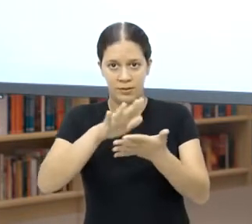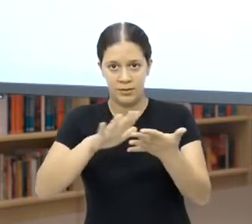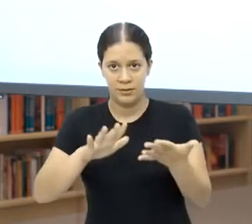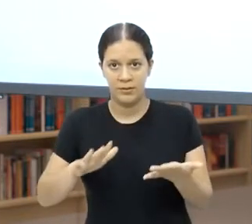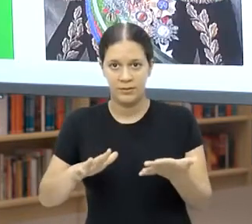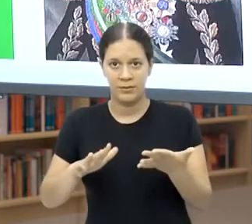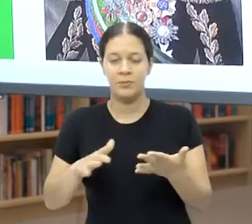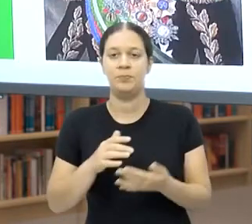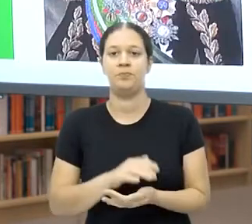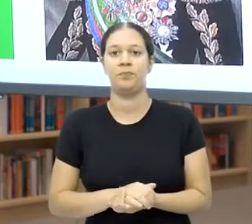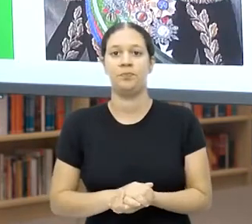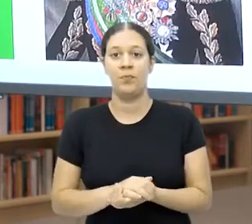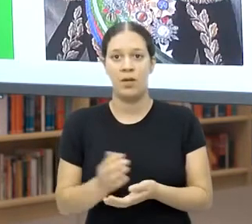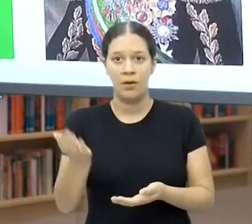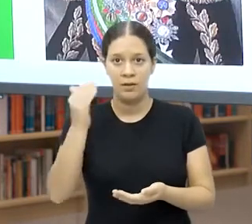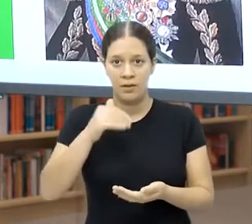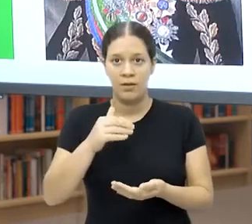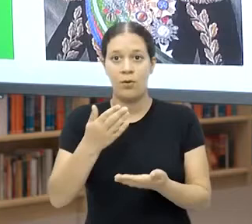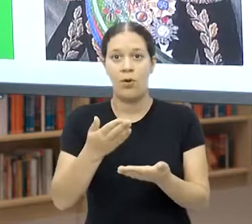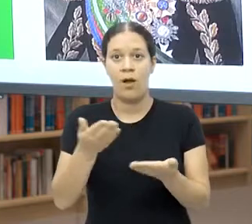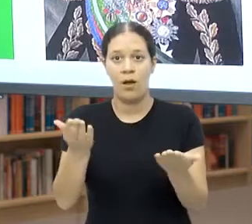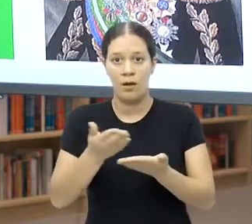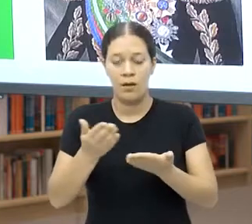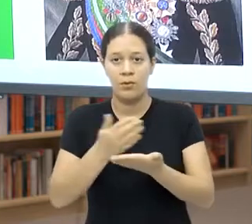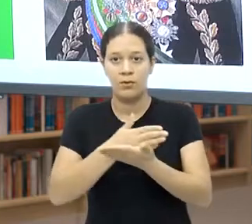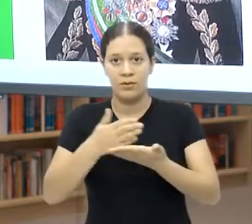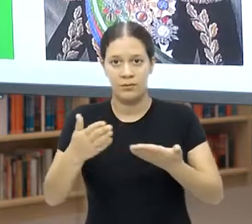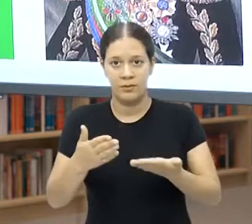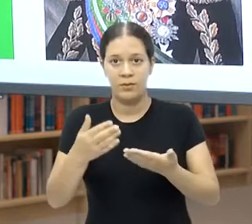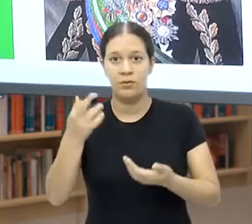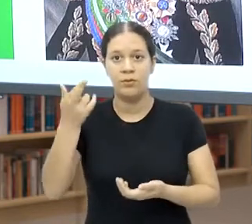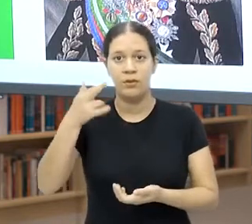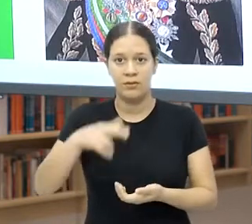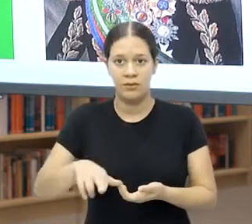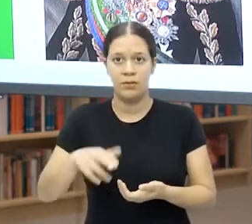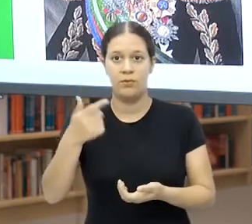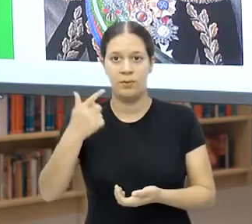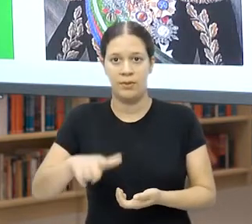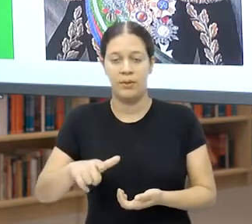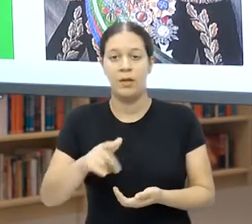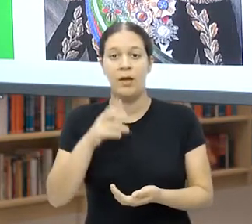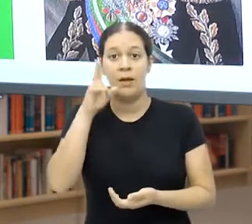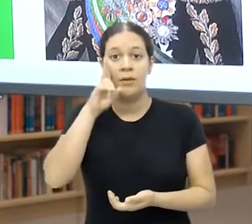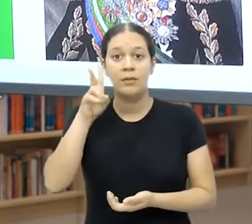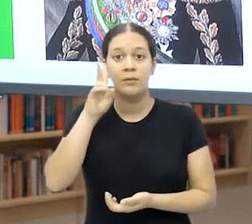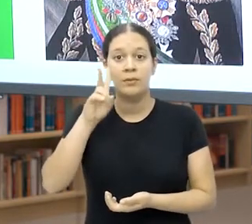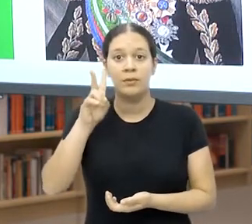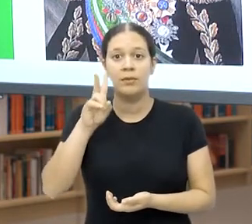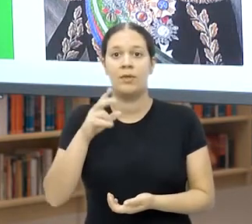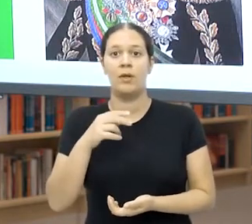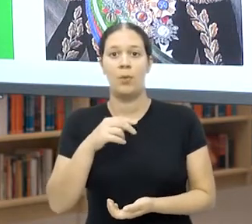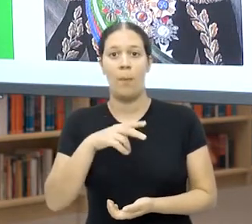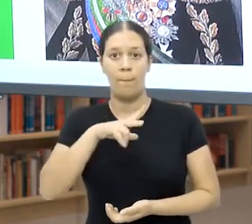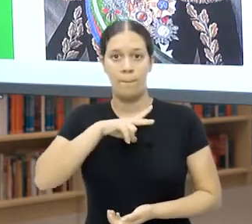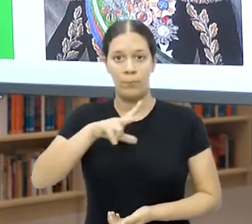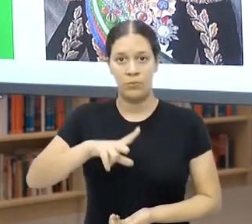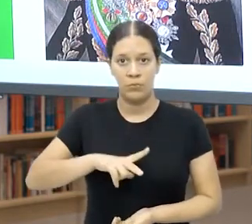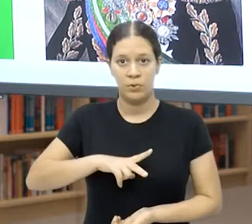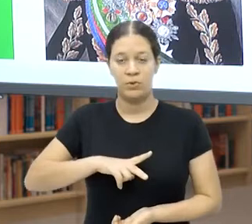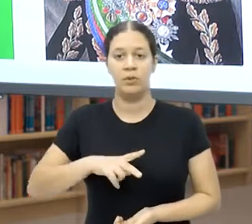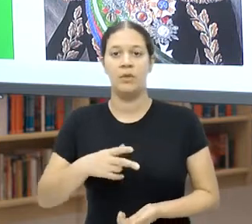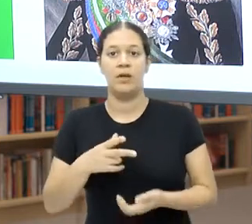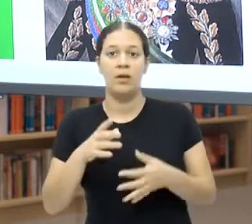atividades. Beleza assim? Vamos recortar um pouquinho aí, vamos revisar um pouquinho. Lembra? Portugal,